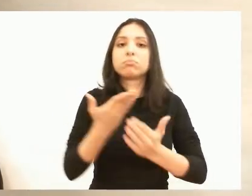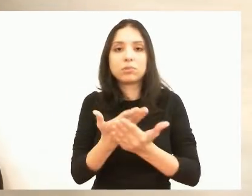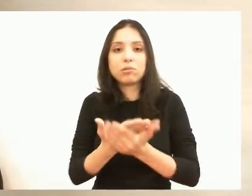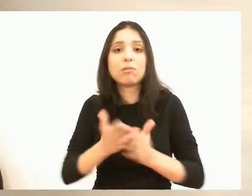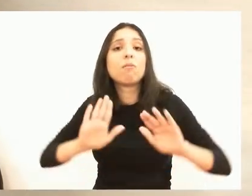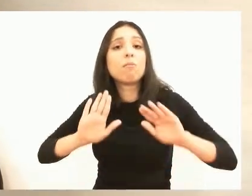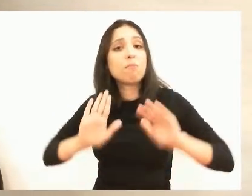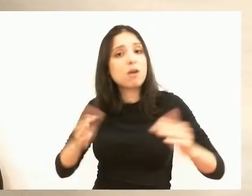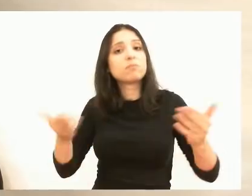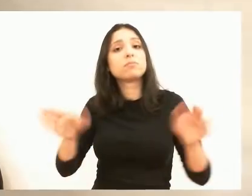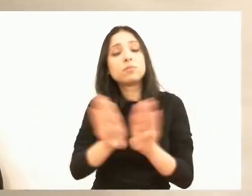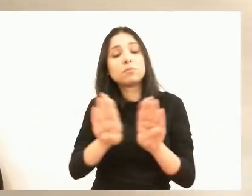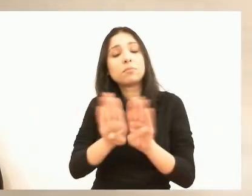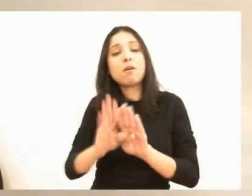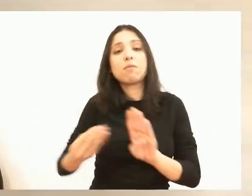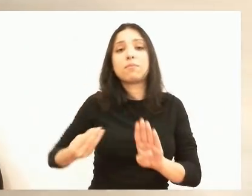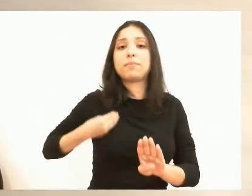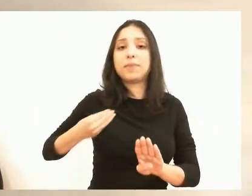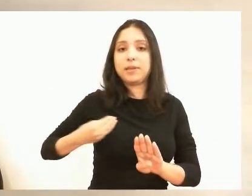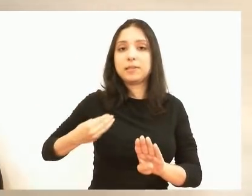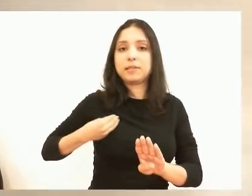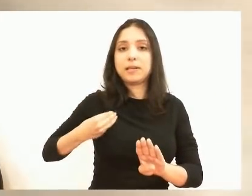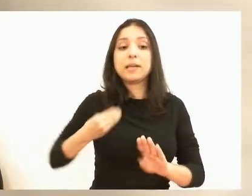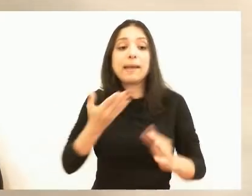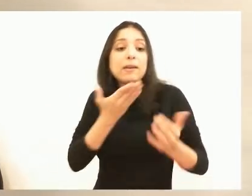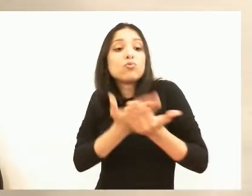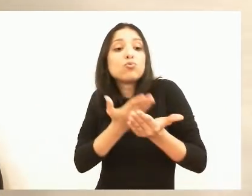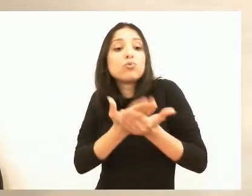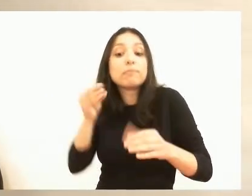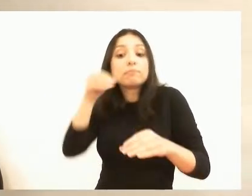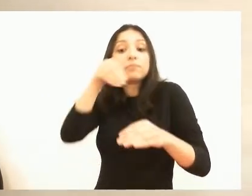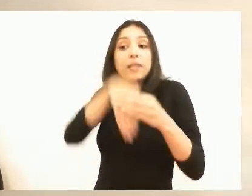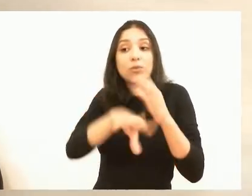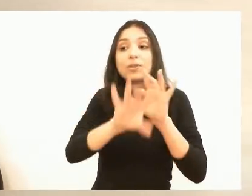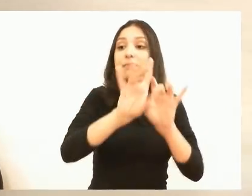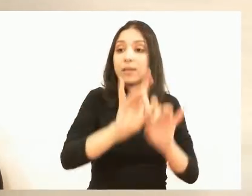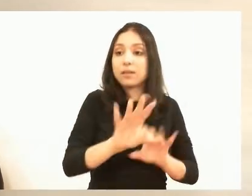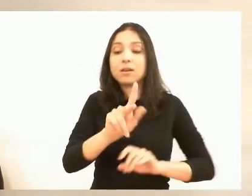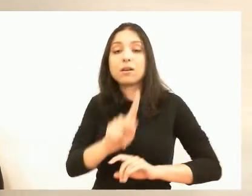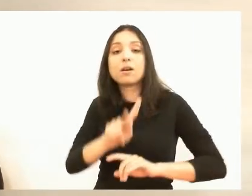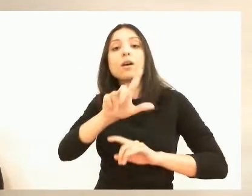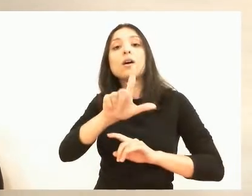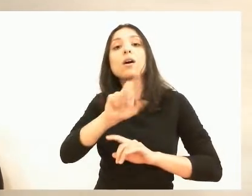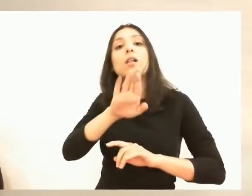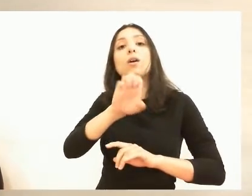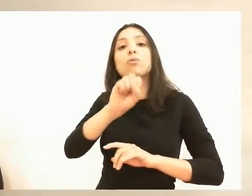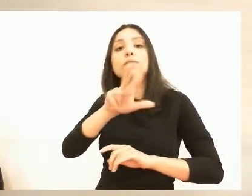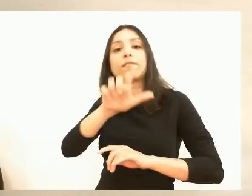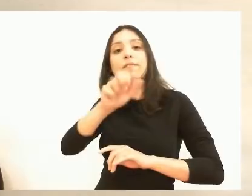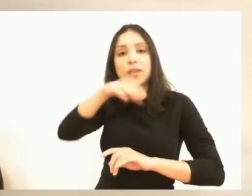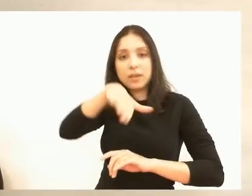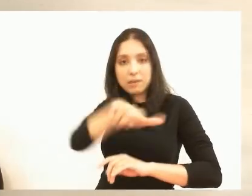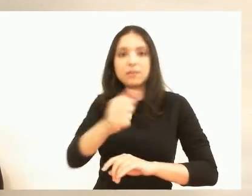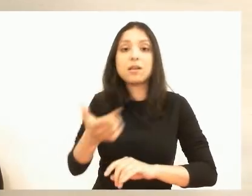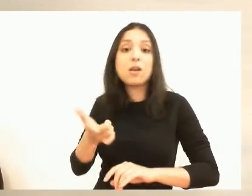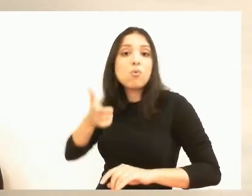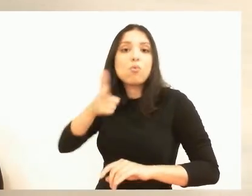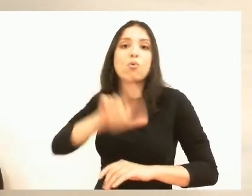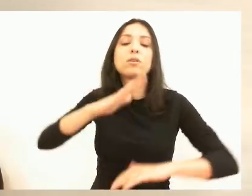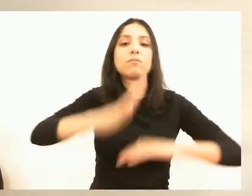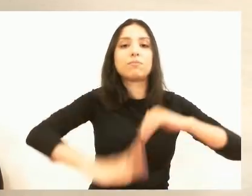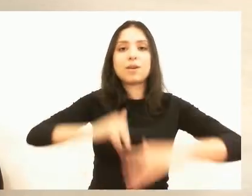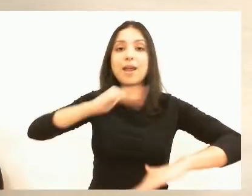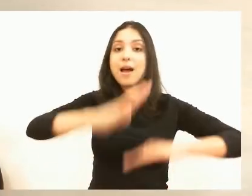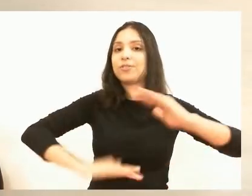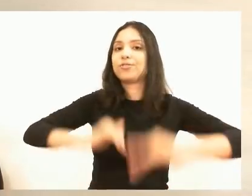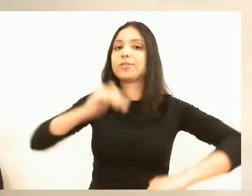desenvolvida na técnica klauss vianna é o mais uma das dos procedimentos em